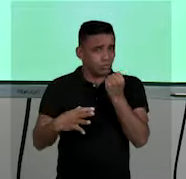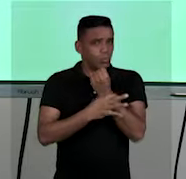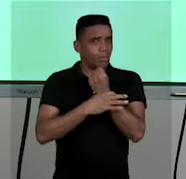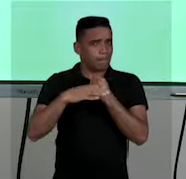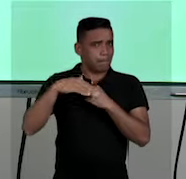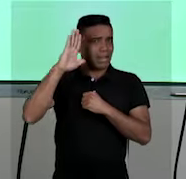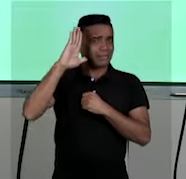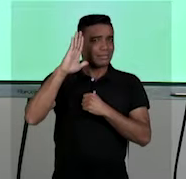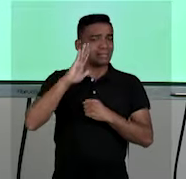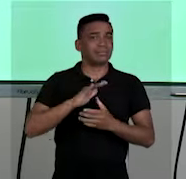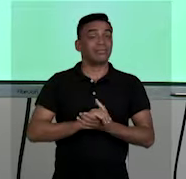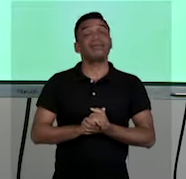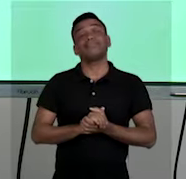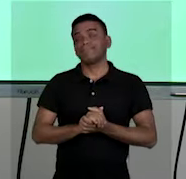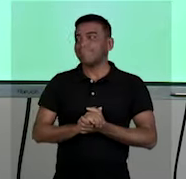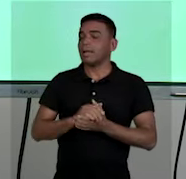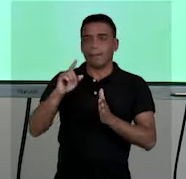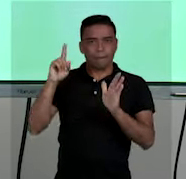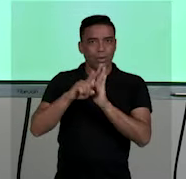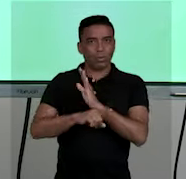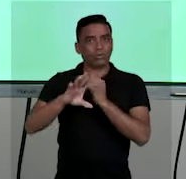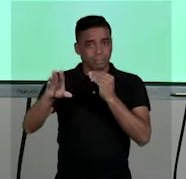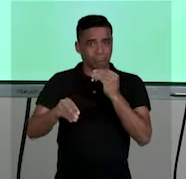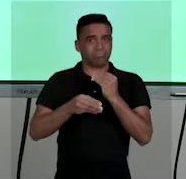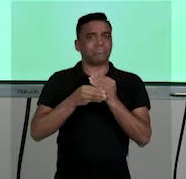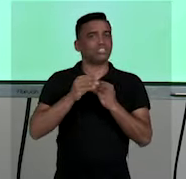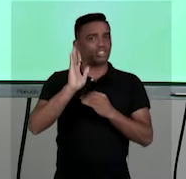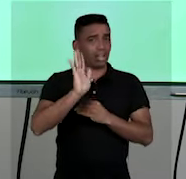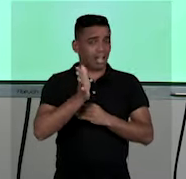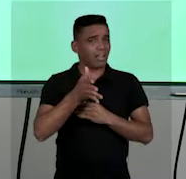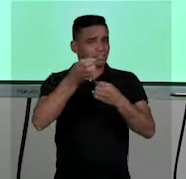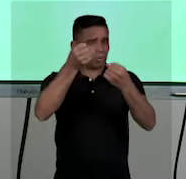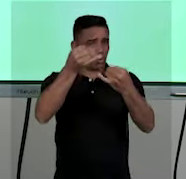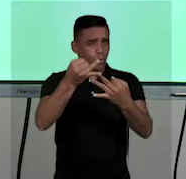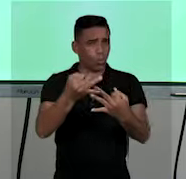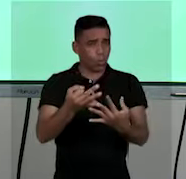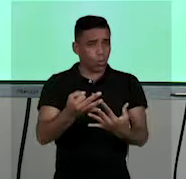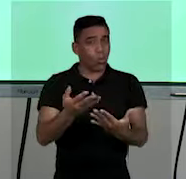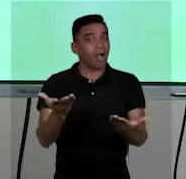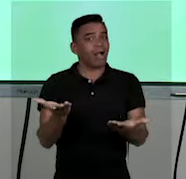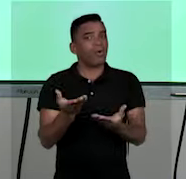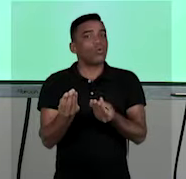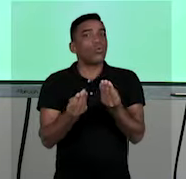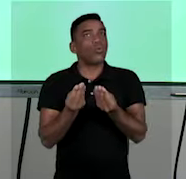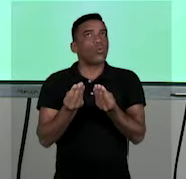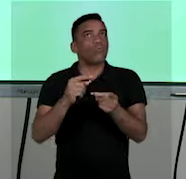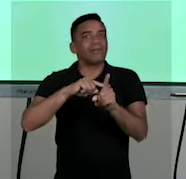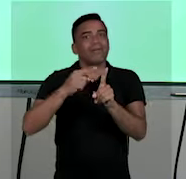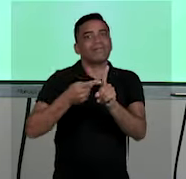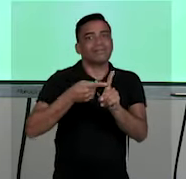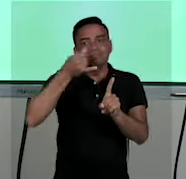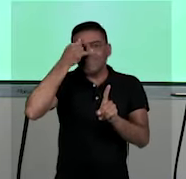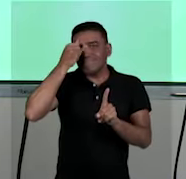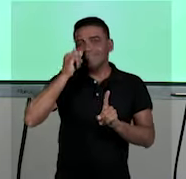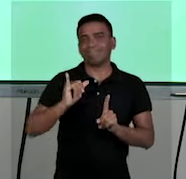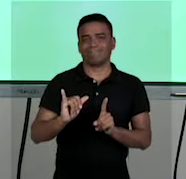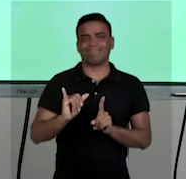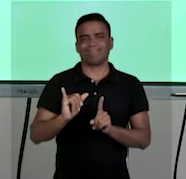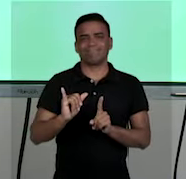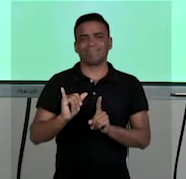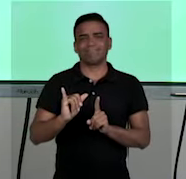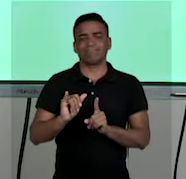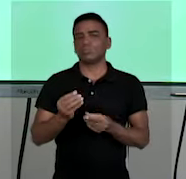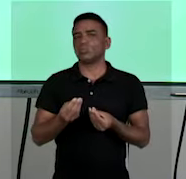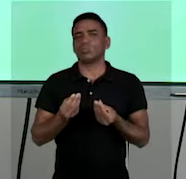complementar, né, pessoal? Nós falamos da reprodução, agora a gente vai falar da forma de evitar que ocorra, né,